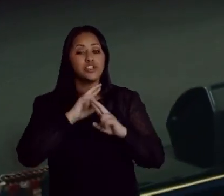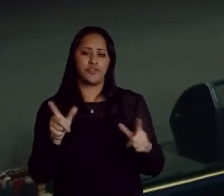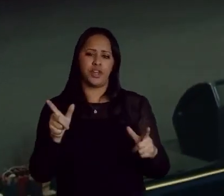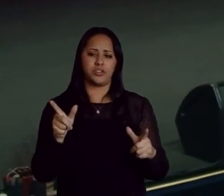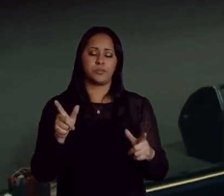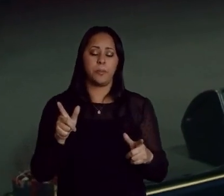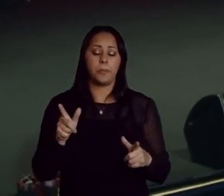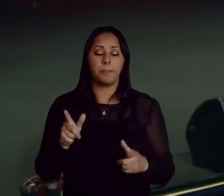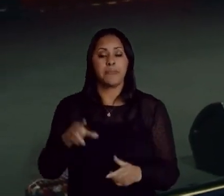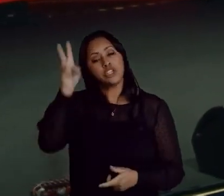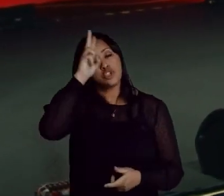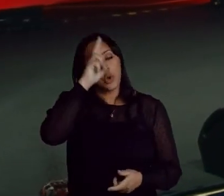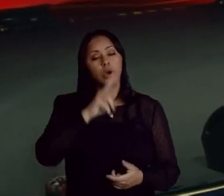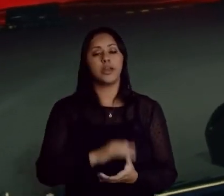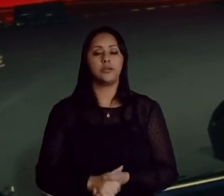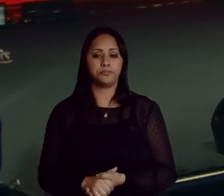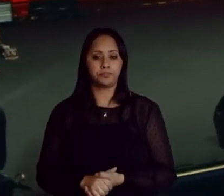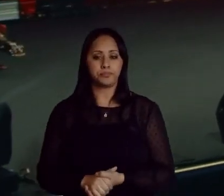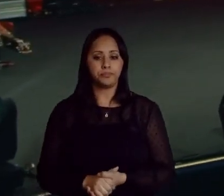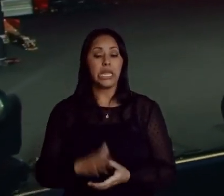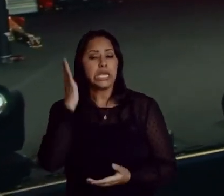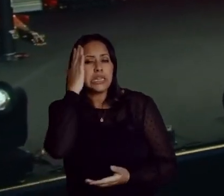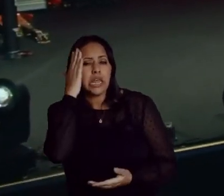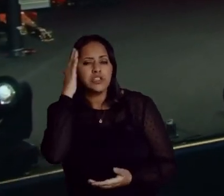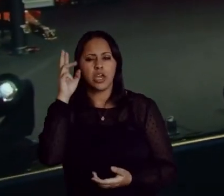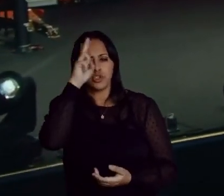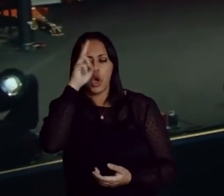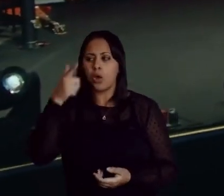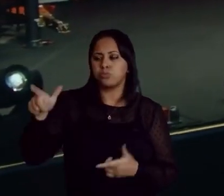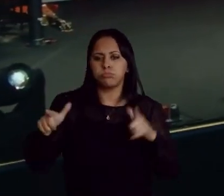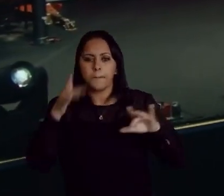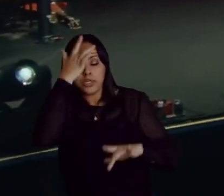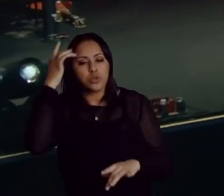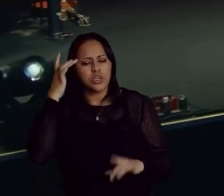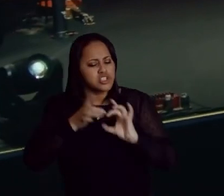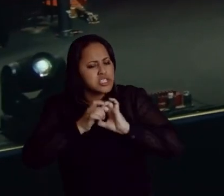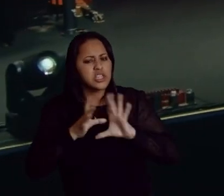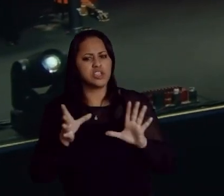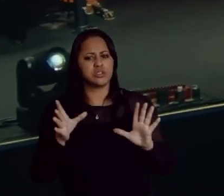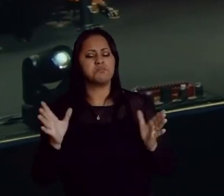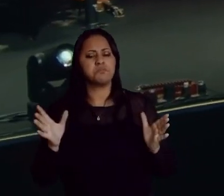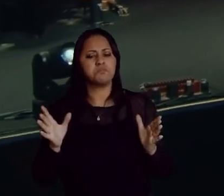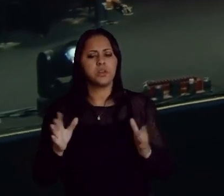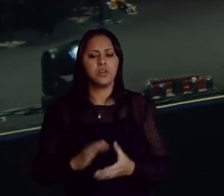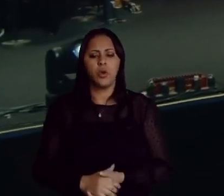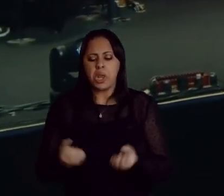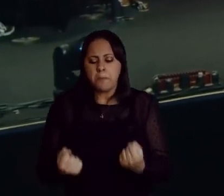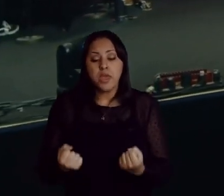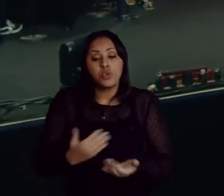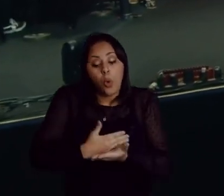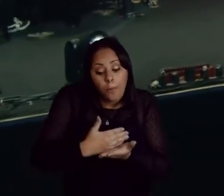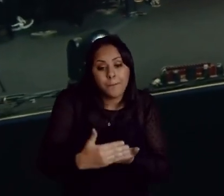daquela família, aquela história, entende a história do outro, a gente deixa para cá aquilo que é peso e a gente começa